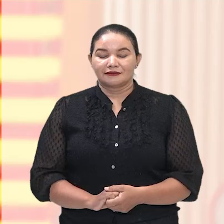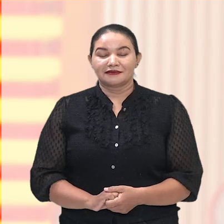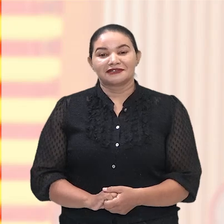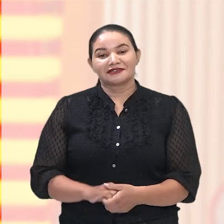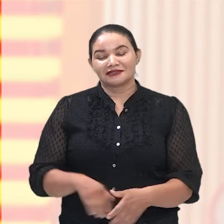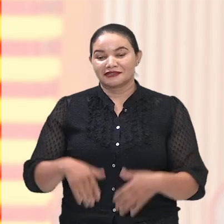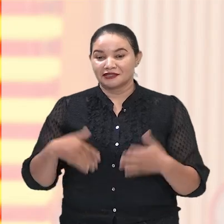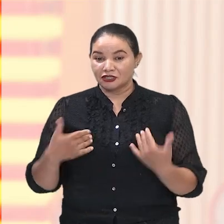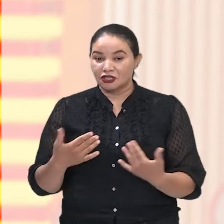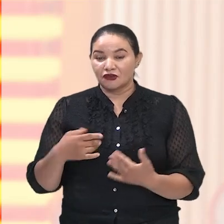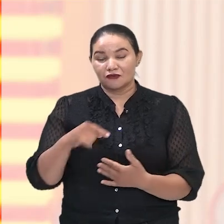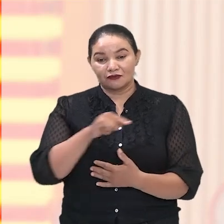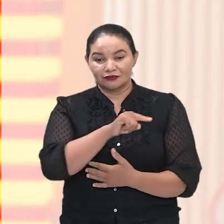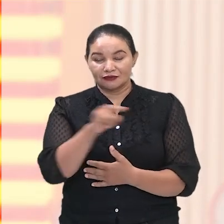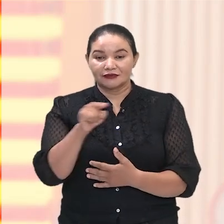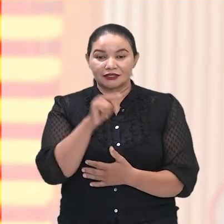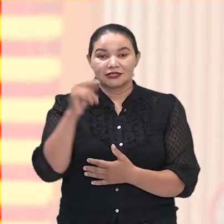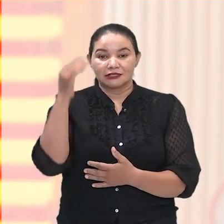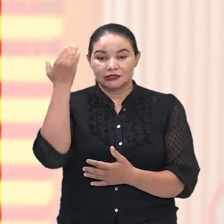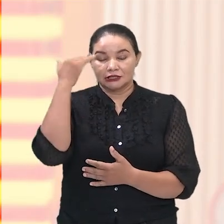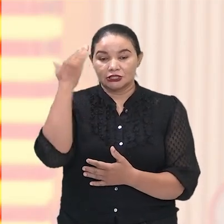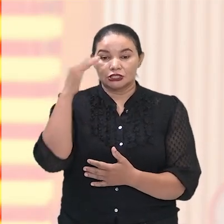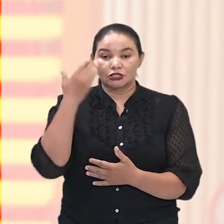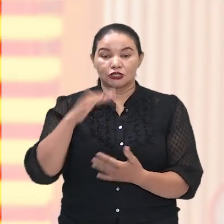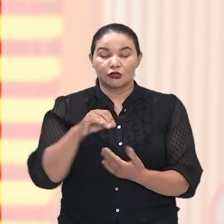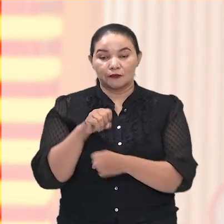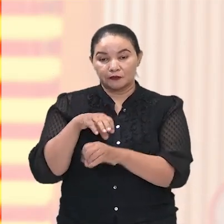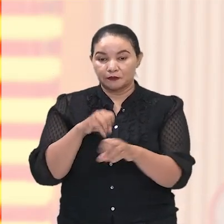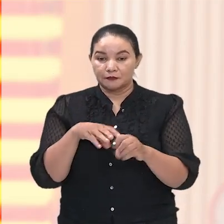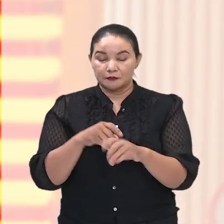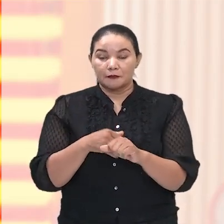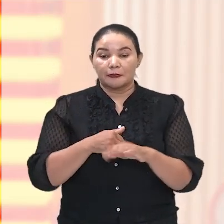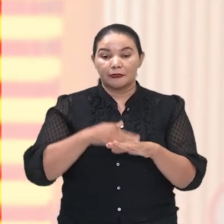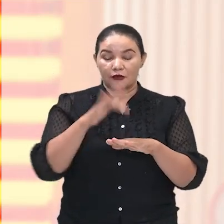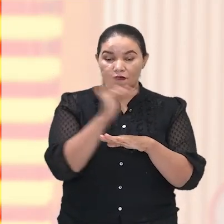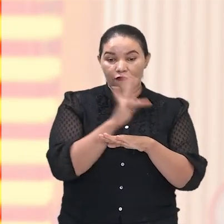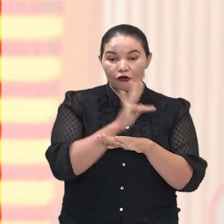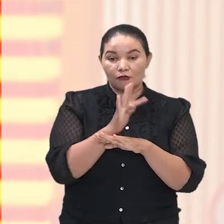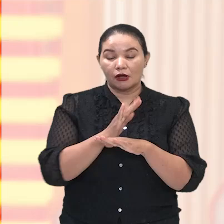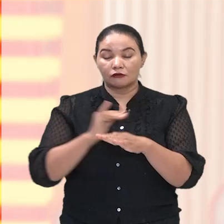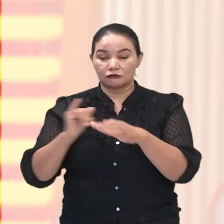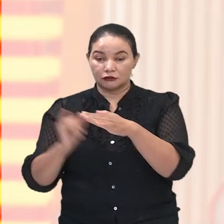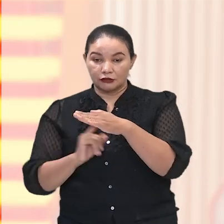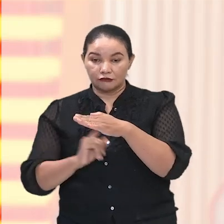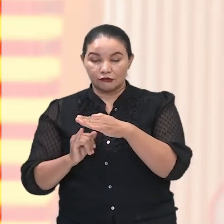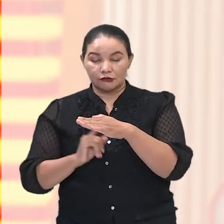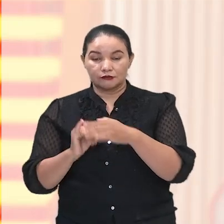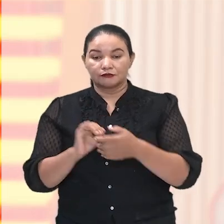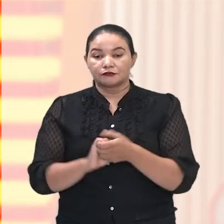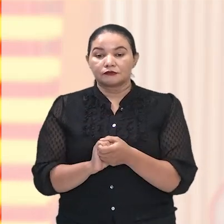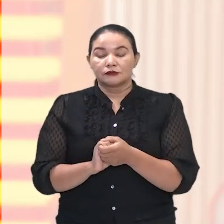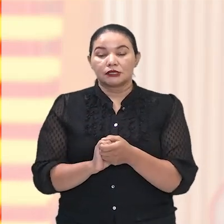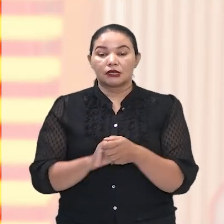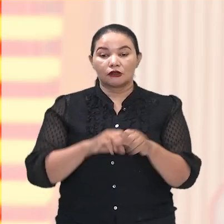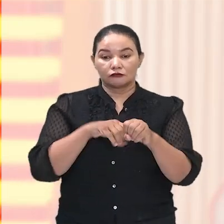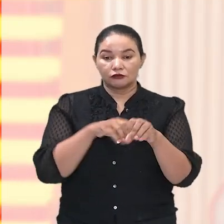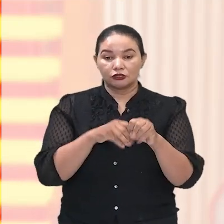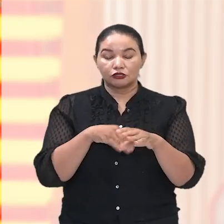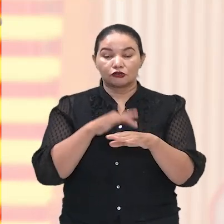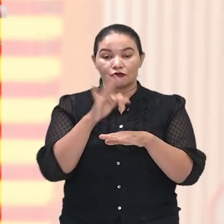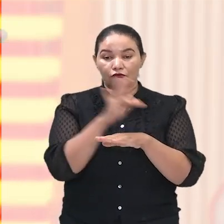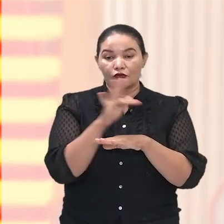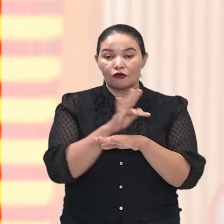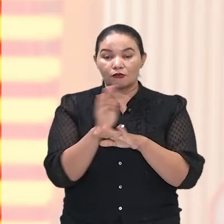Então, vocês compreenderam a relação da educação formal e da educação informal. A educação formal ela era